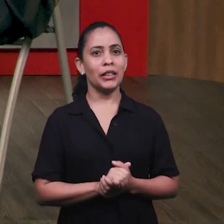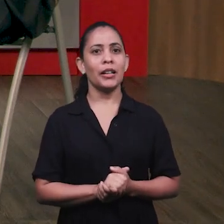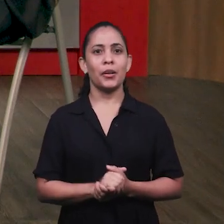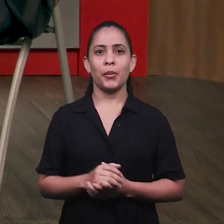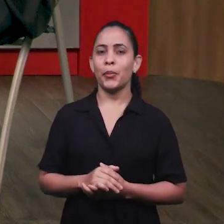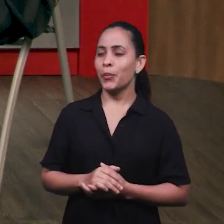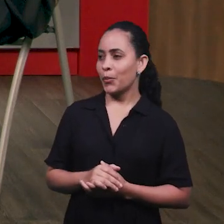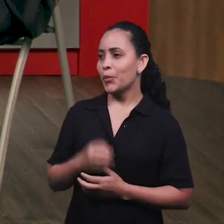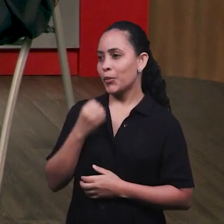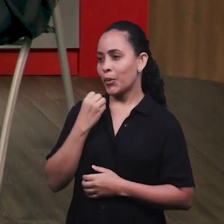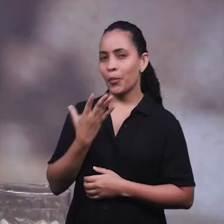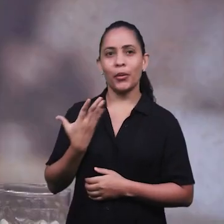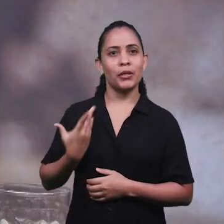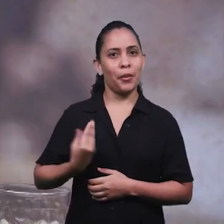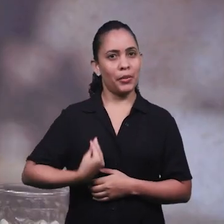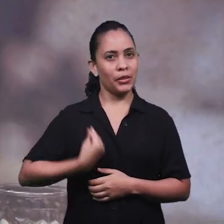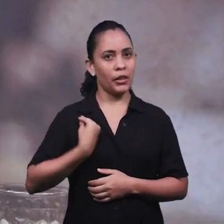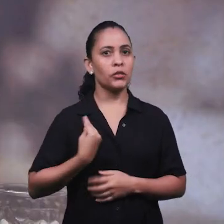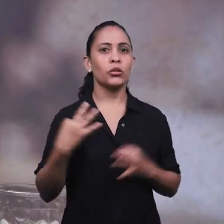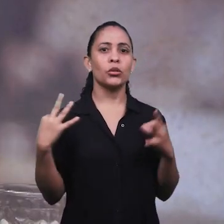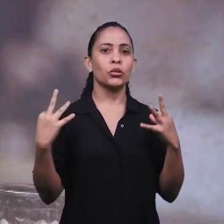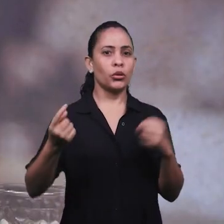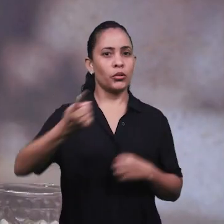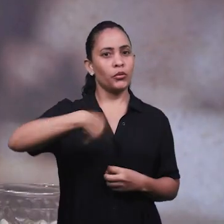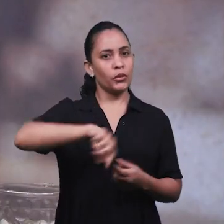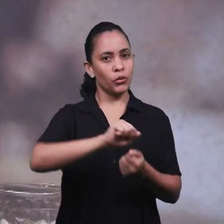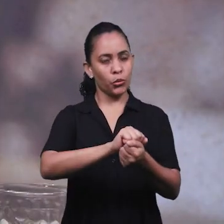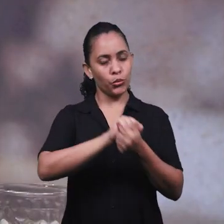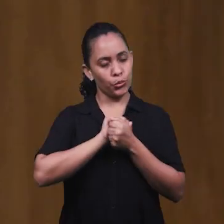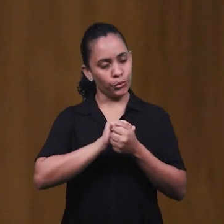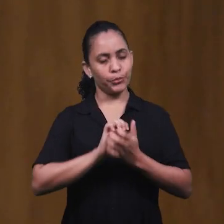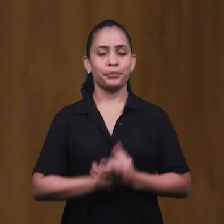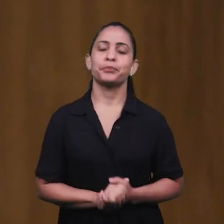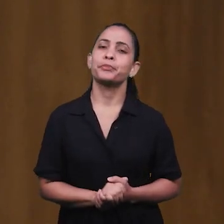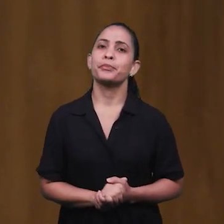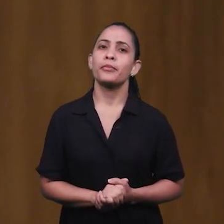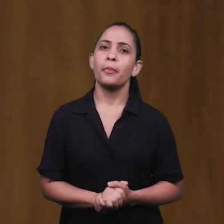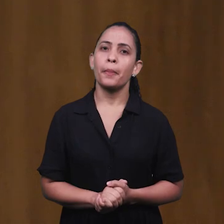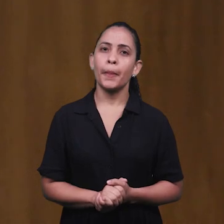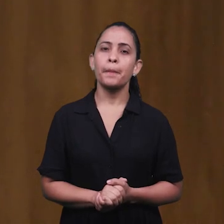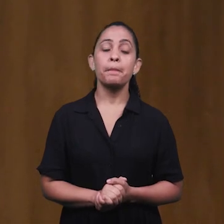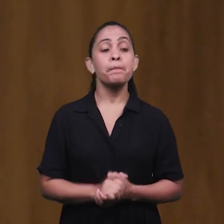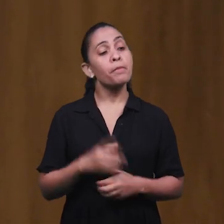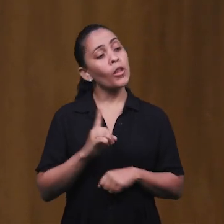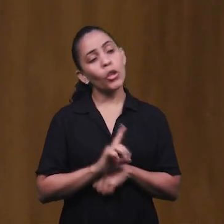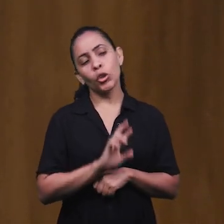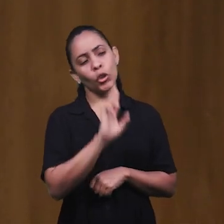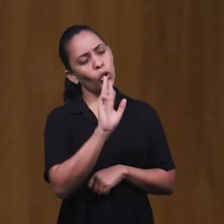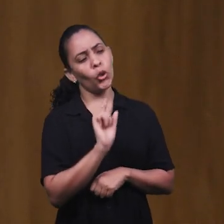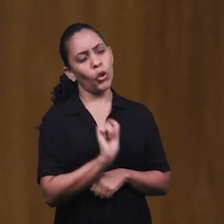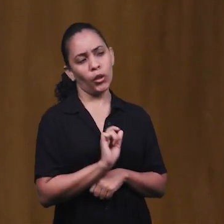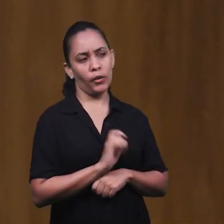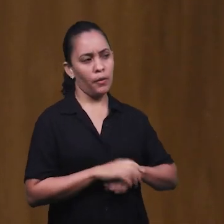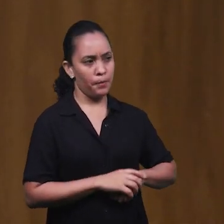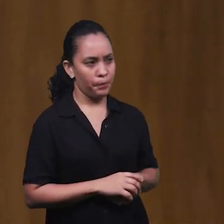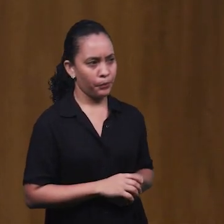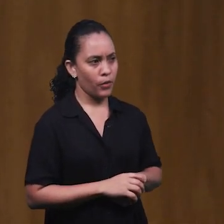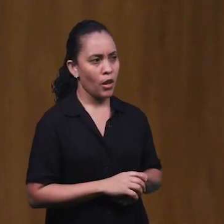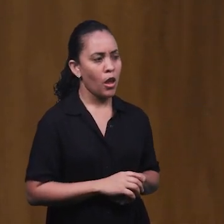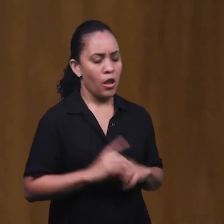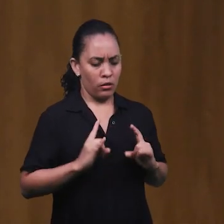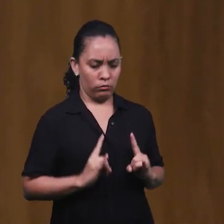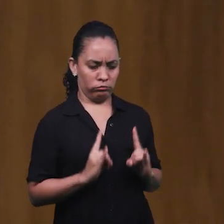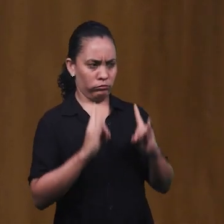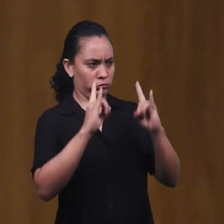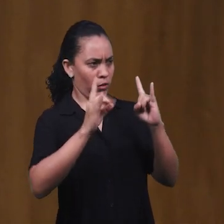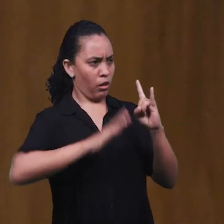estar aqui falando com o doutor e também com todos que nos acompanham. Perfeito. Dr. Vinícius, o que é um condomínio, um condomínio